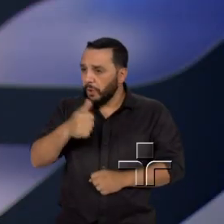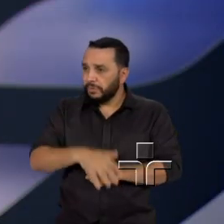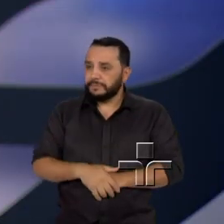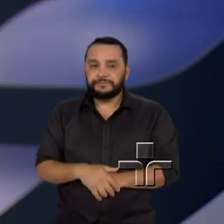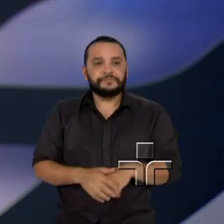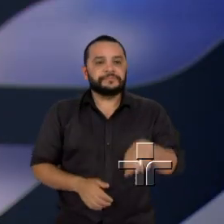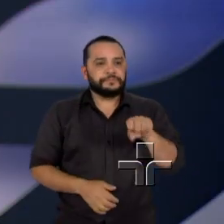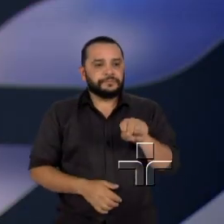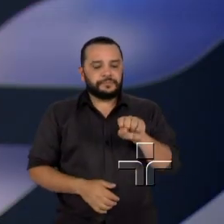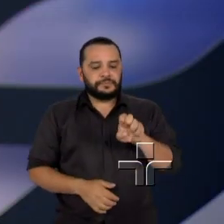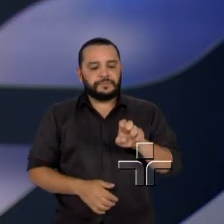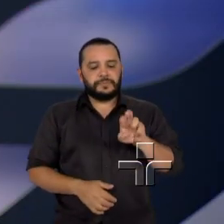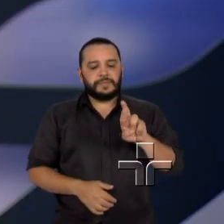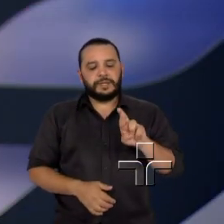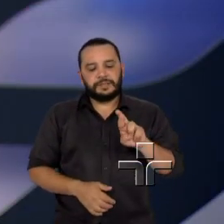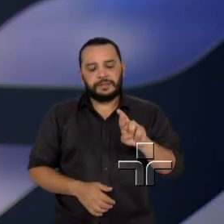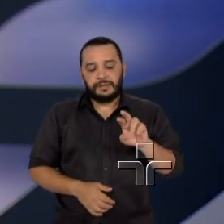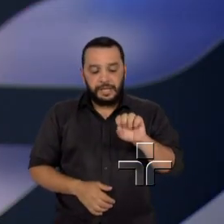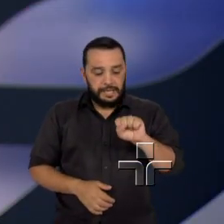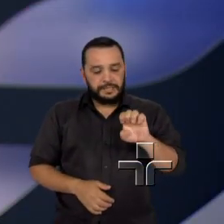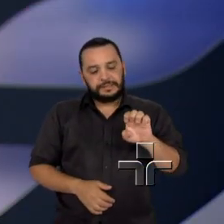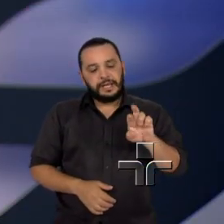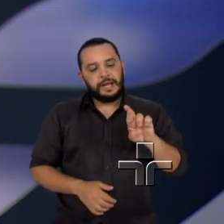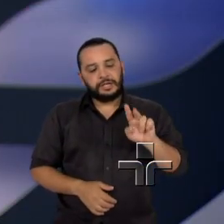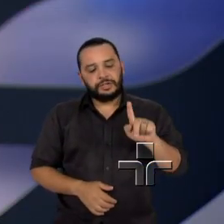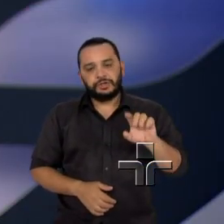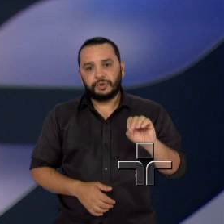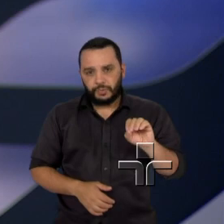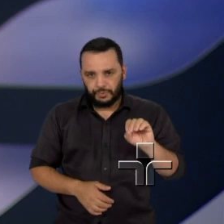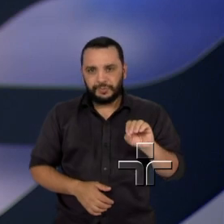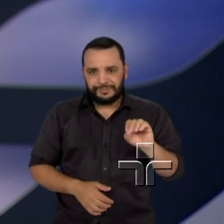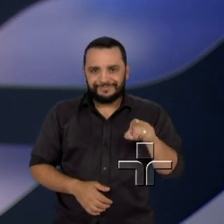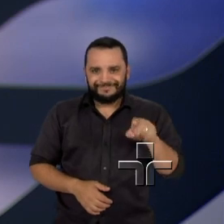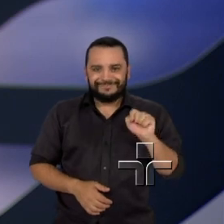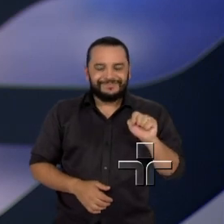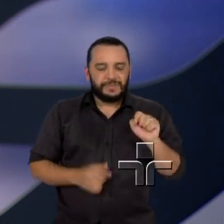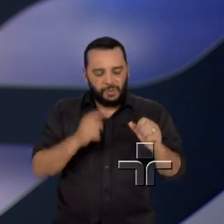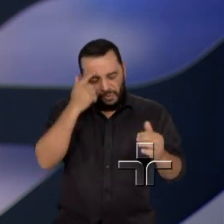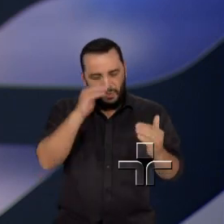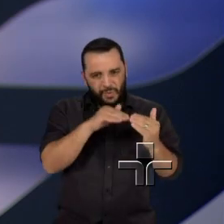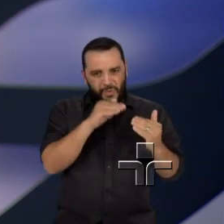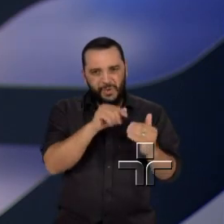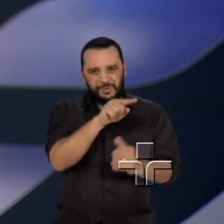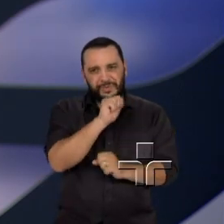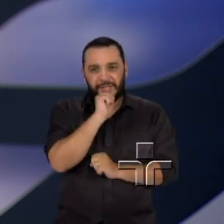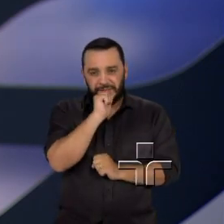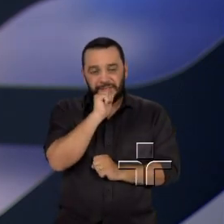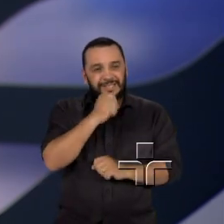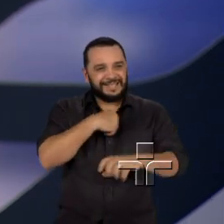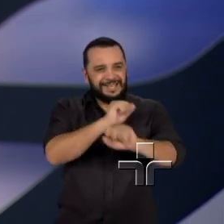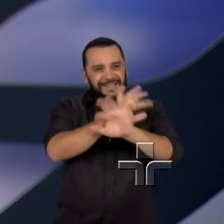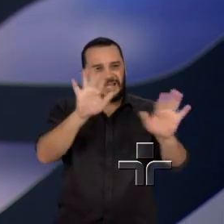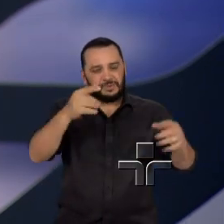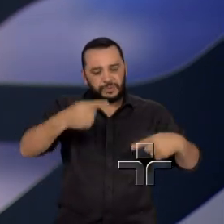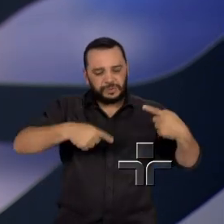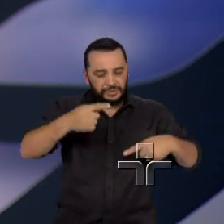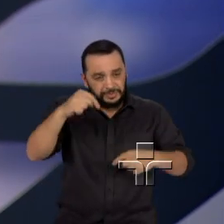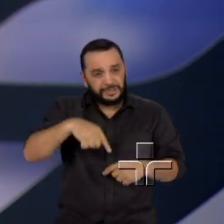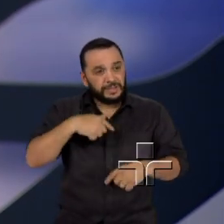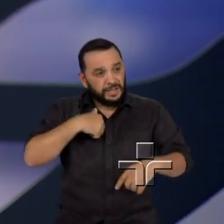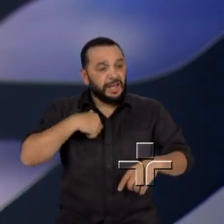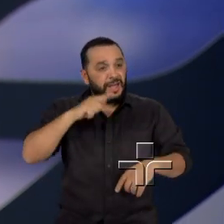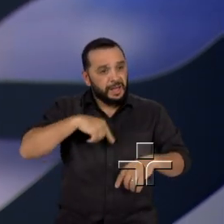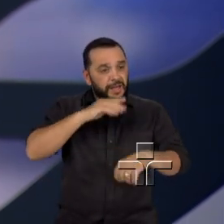Sérgio, eu corroboro completamente o que fala o Sérgio Seclerbe, né? Acho que isso deixa muito claro isso que nós discutimos aqui no programa, que são as escolhas